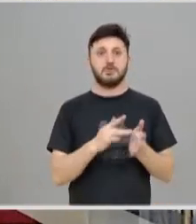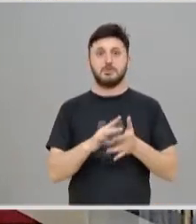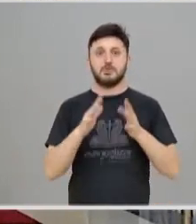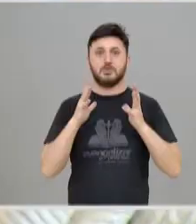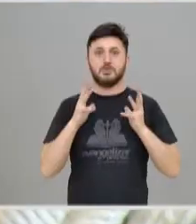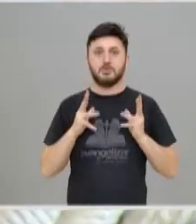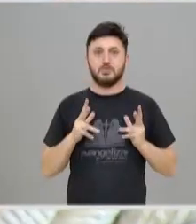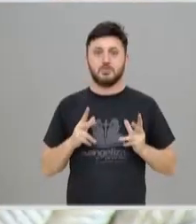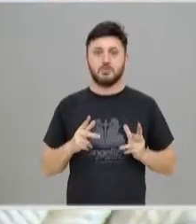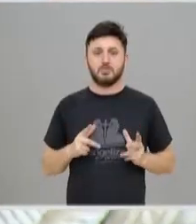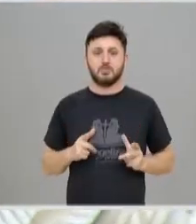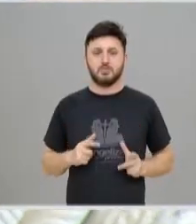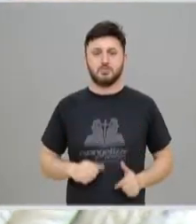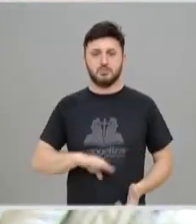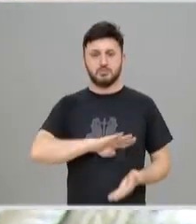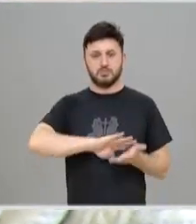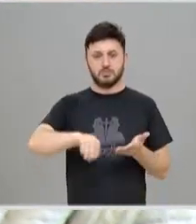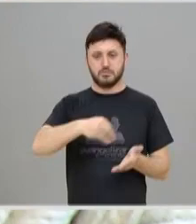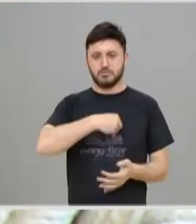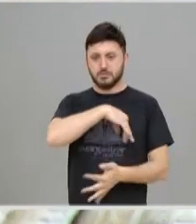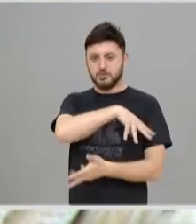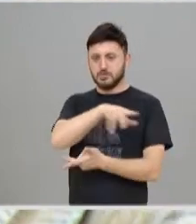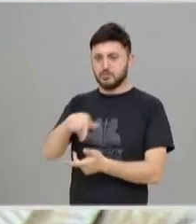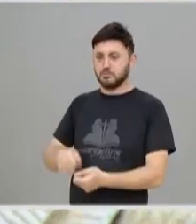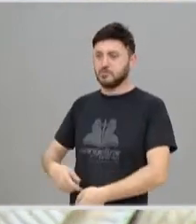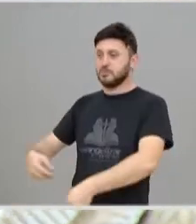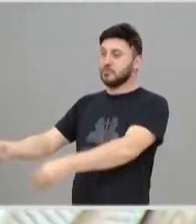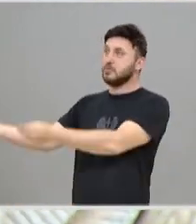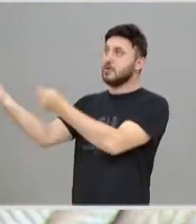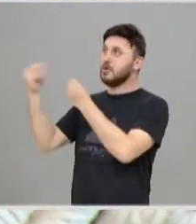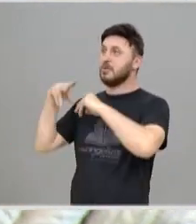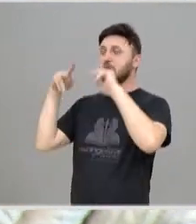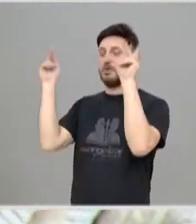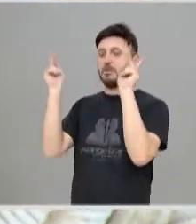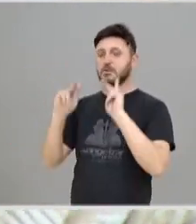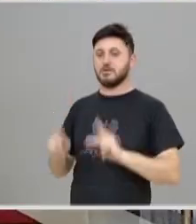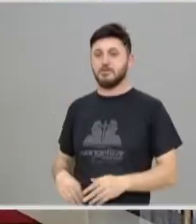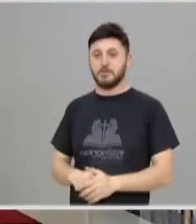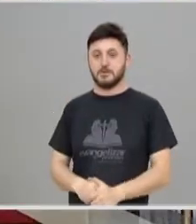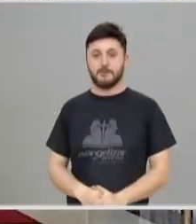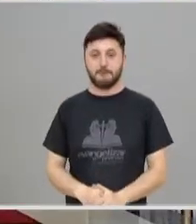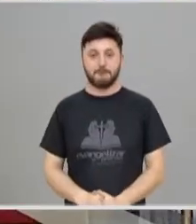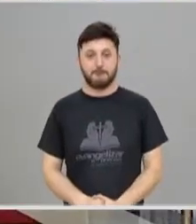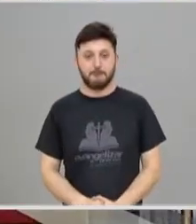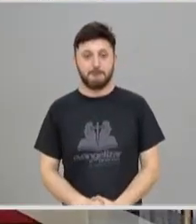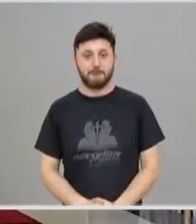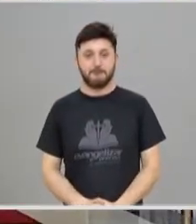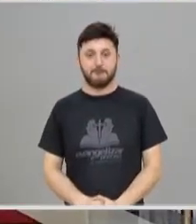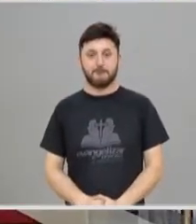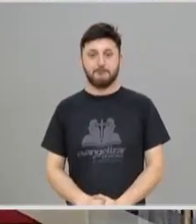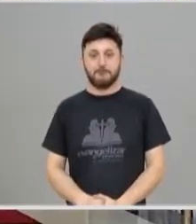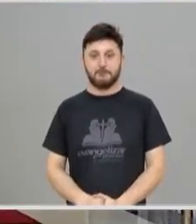nós. Cordeiro de Deus, que tirais o pecado do mundo, dai-nos a paz.